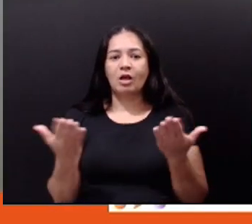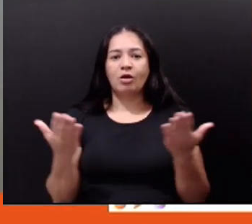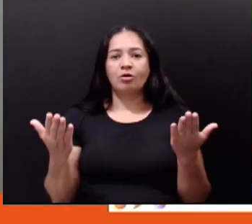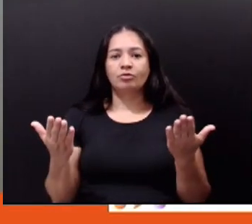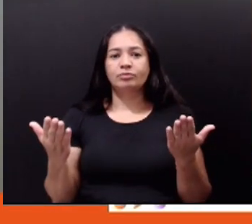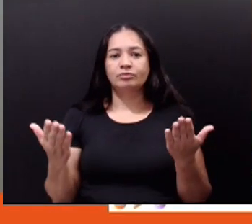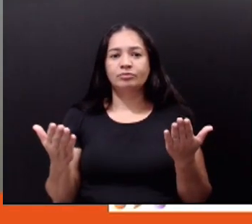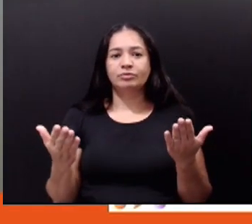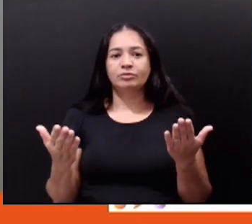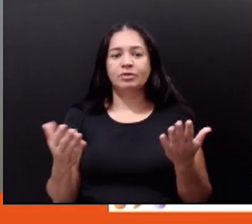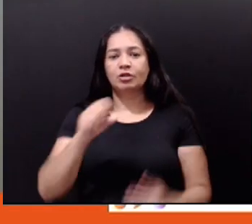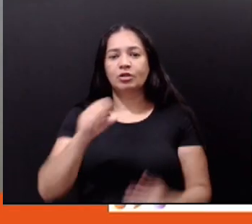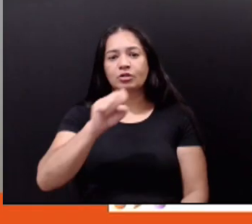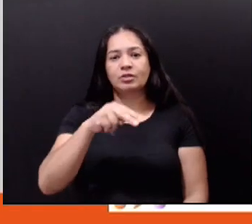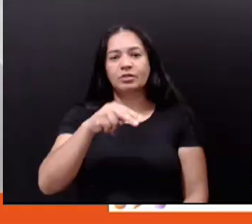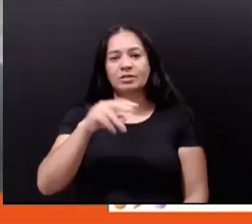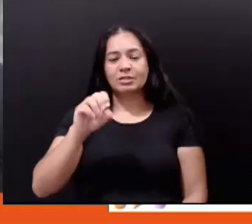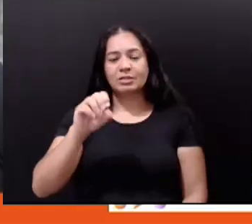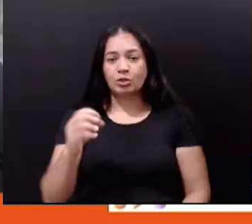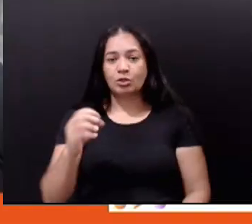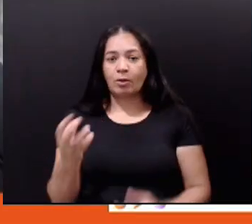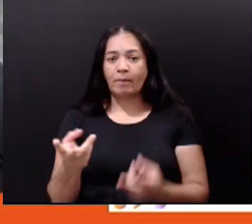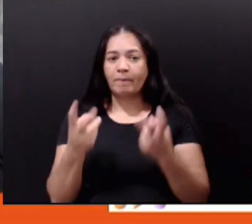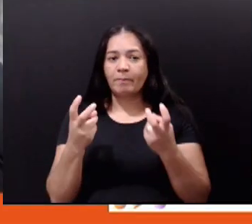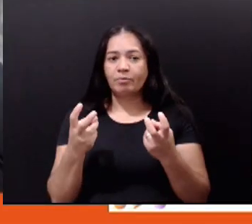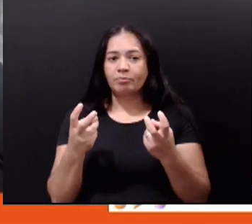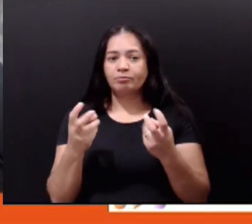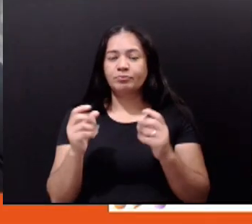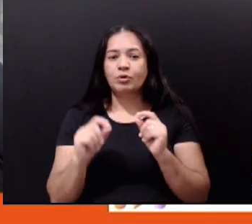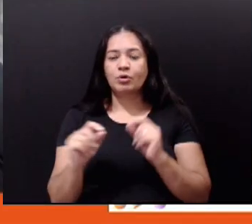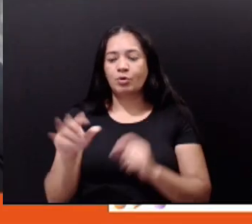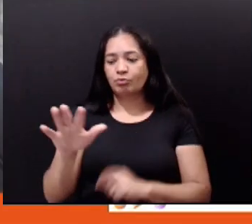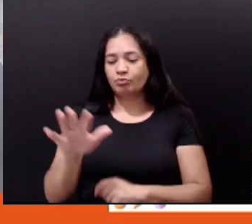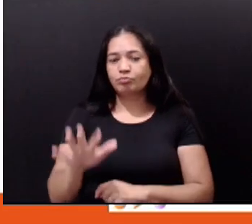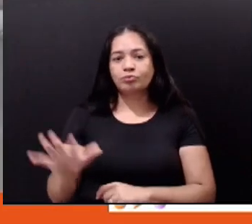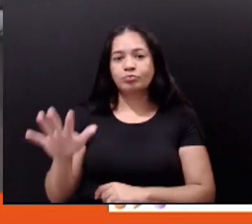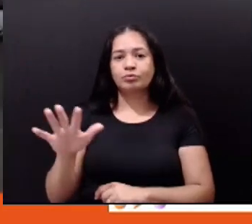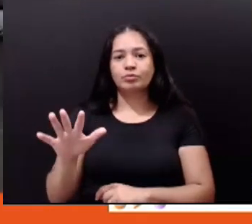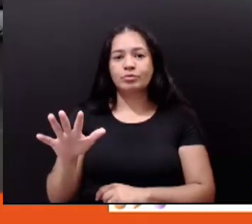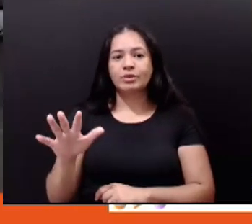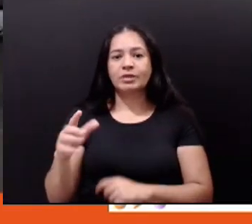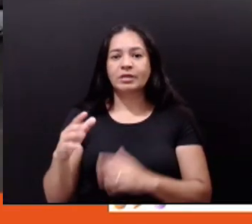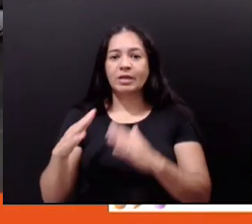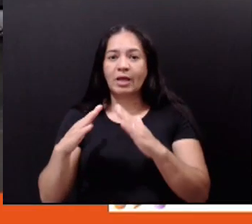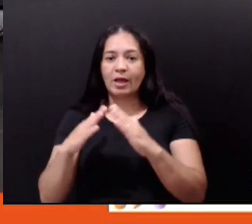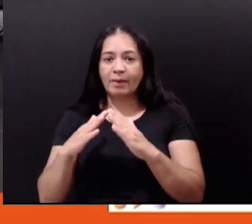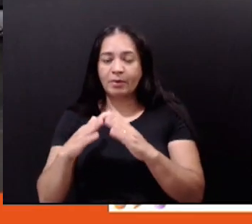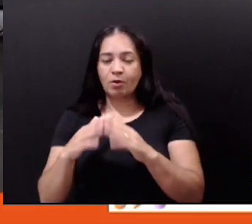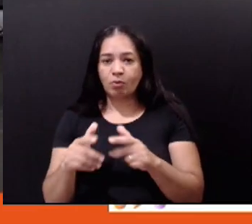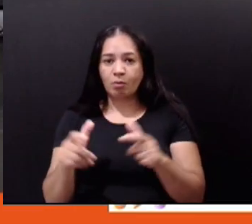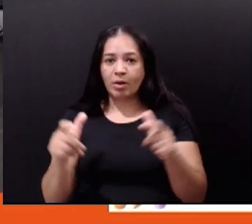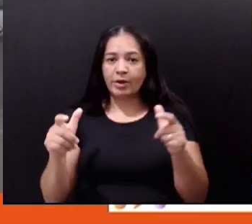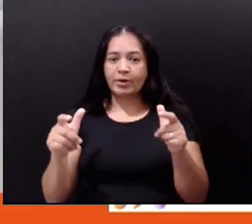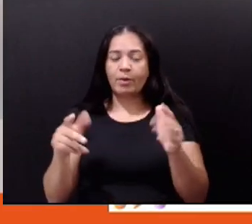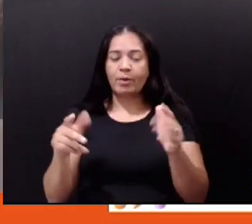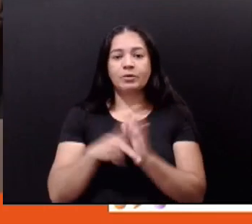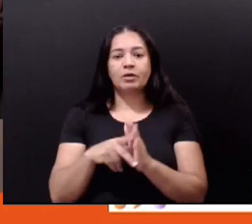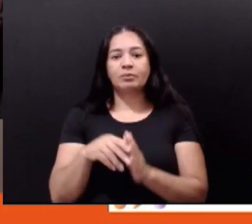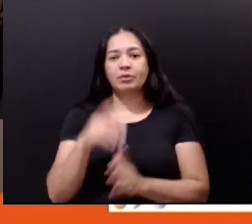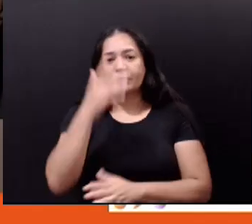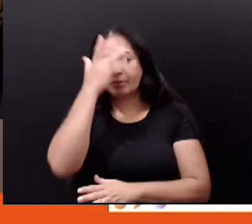vem percebendo que é uma região que tem uma moradia maior para pessoas idosas, então a gente também